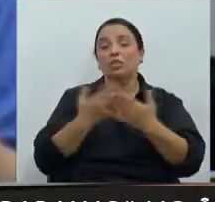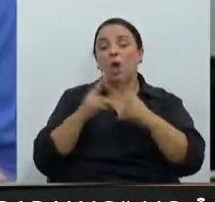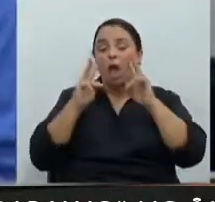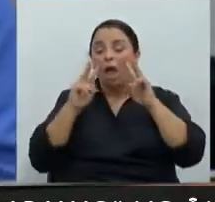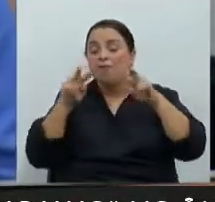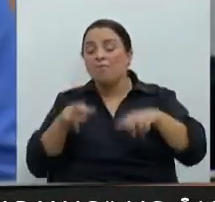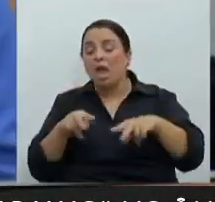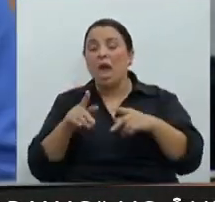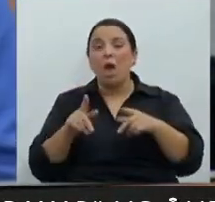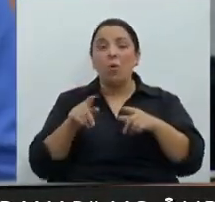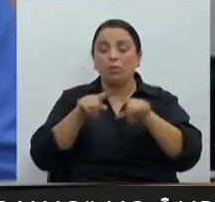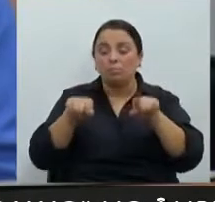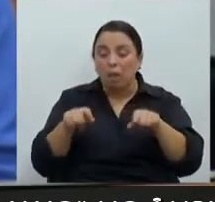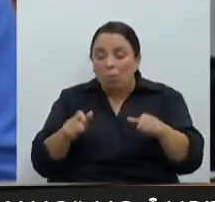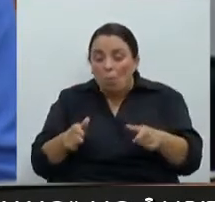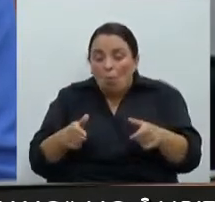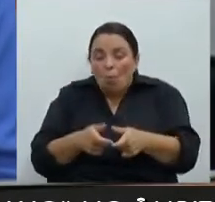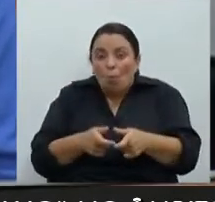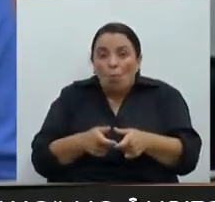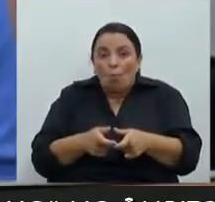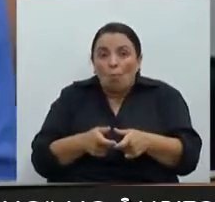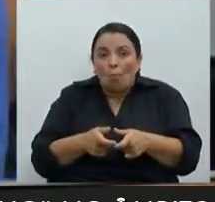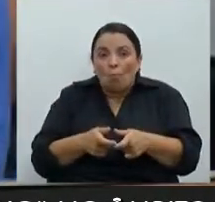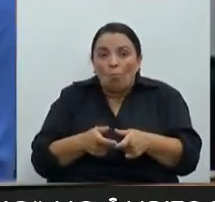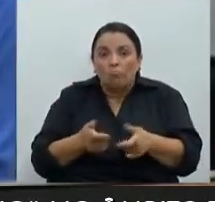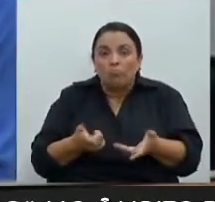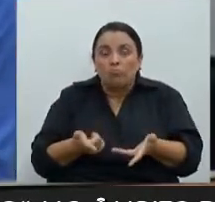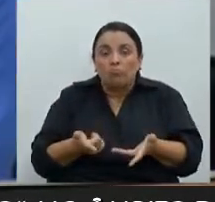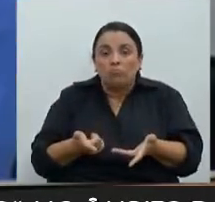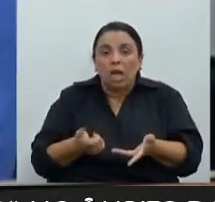pequeno, onde o menino ficava